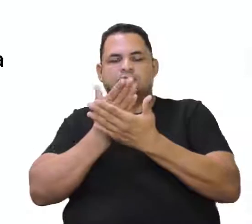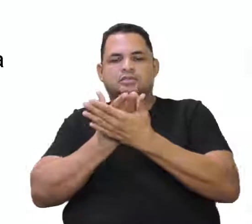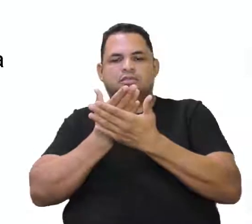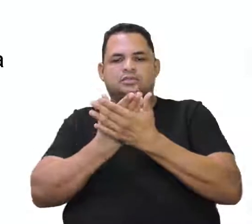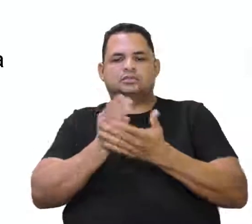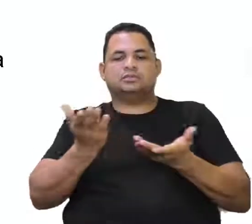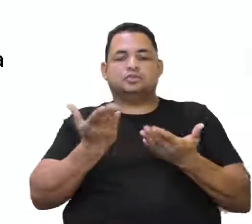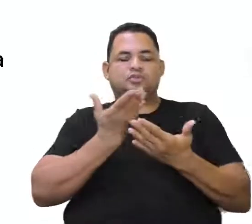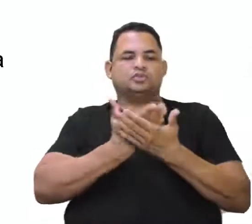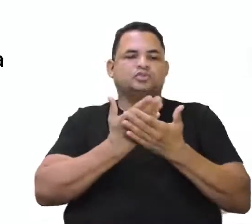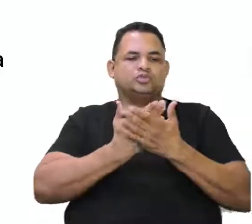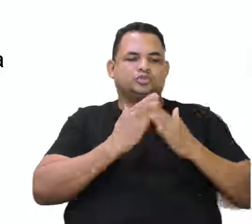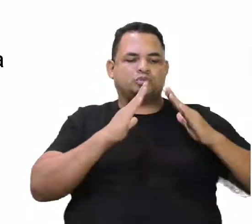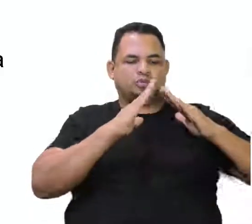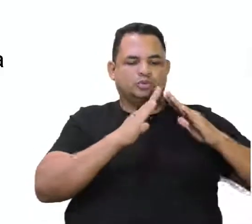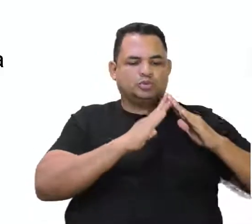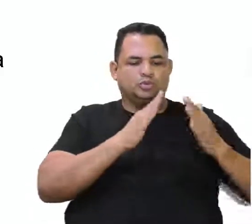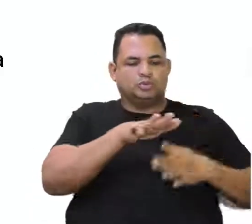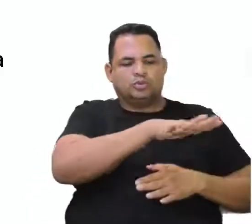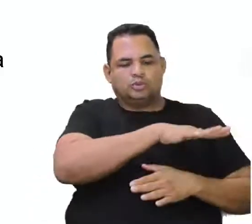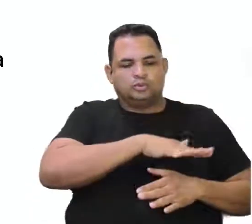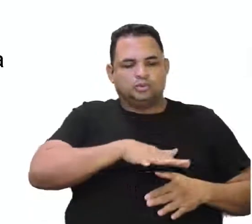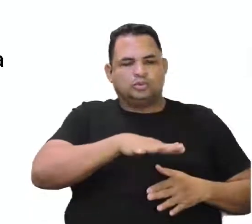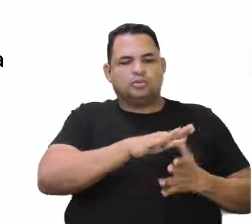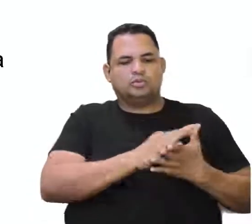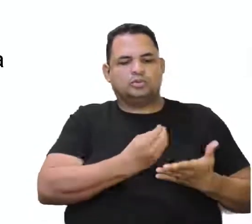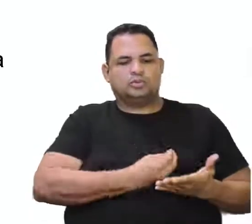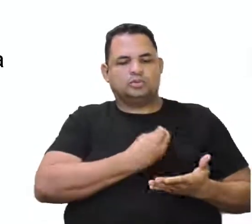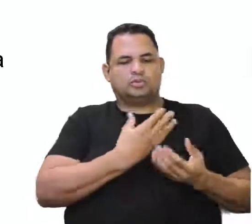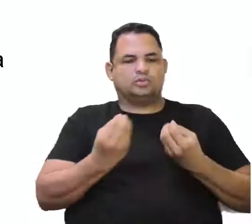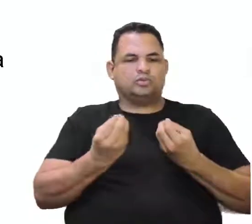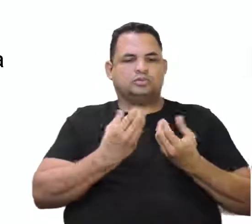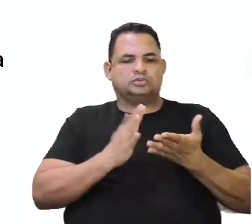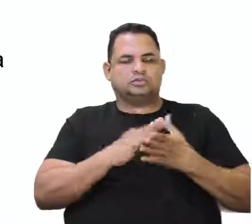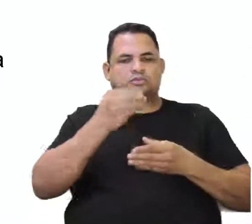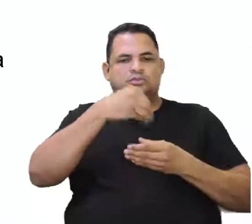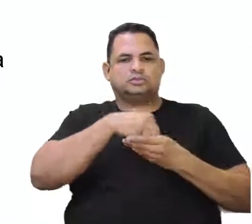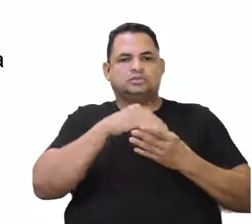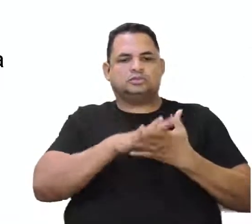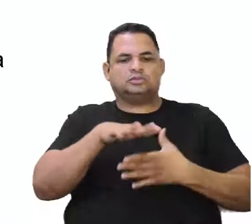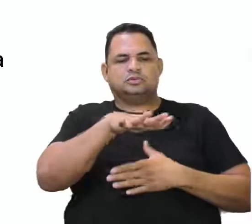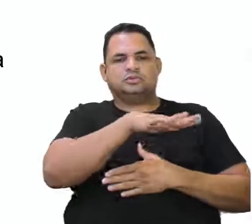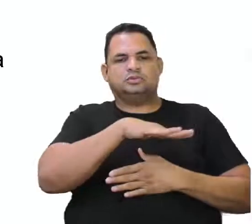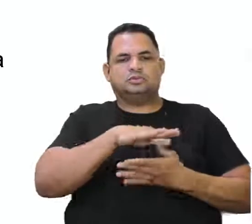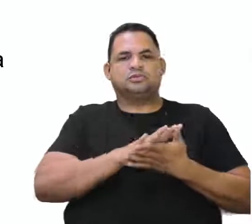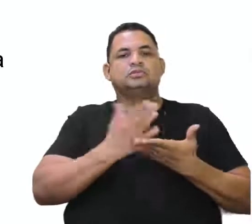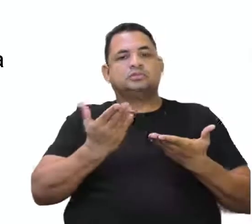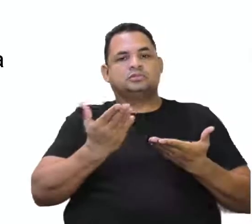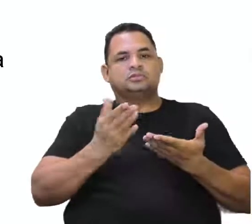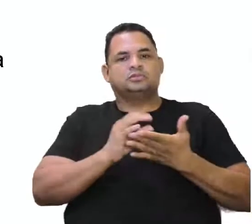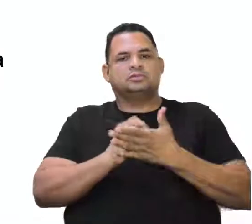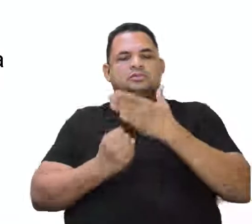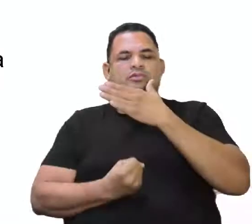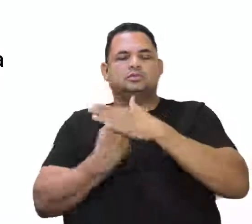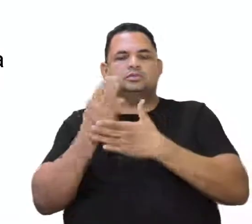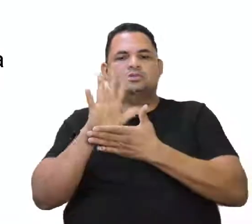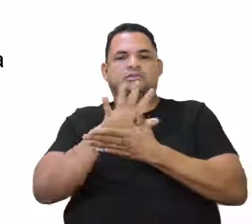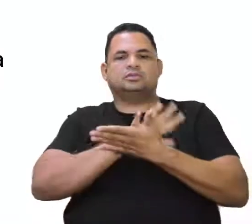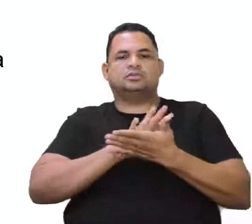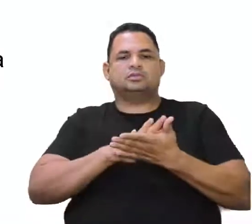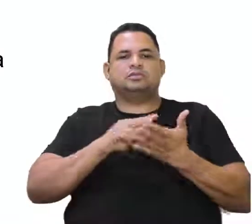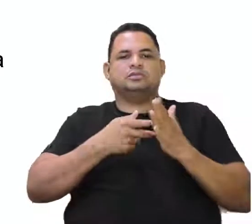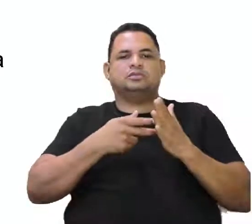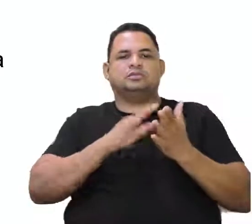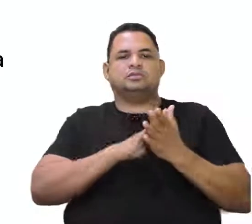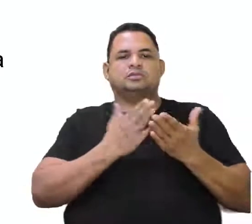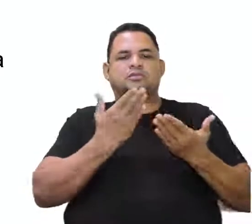da casa, do local, de como esses organismos estão inseridos no ambiente. Assim sendo, a ecologia significa o estudo da